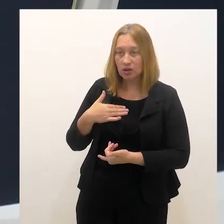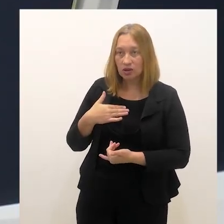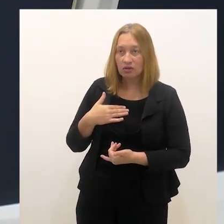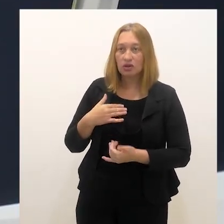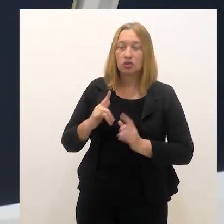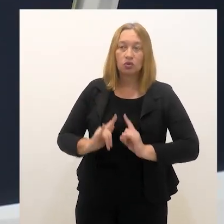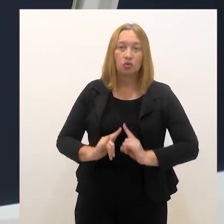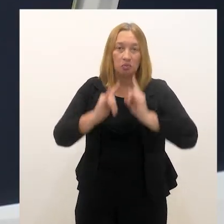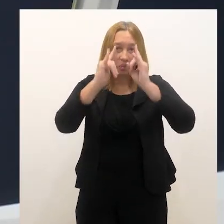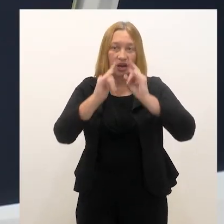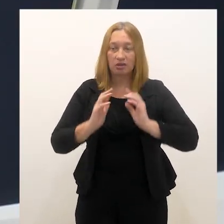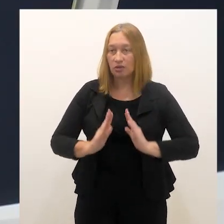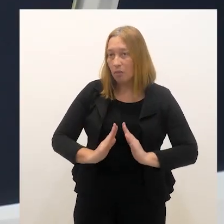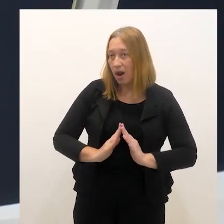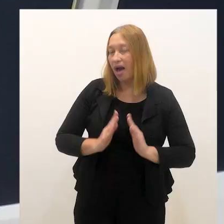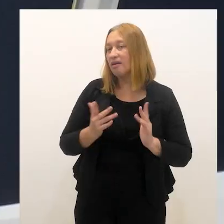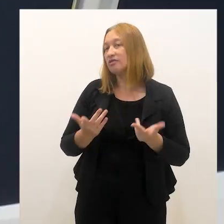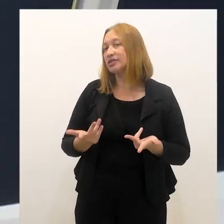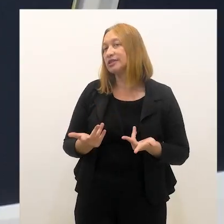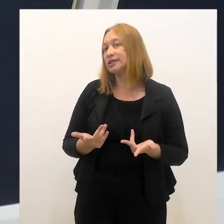no prédio onde eu morava,